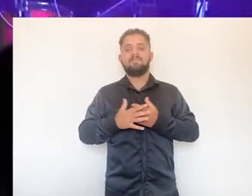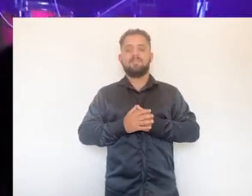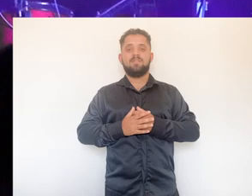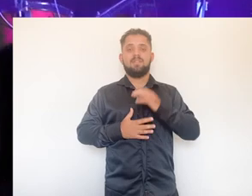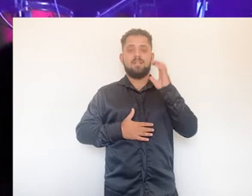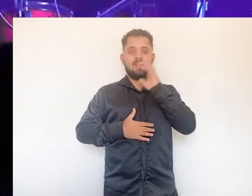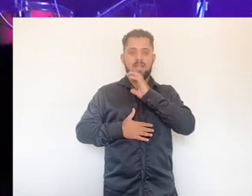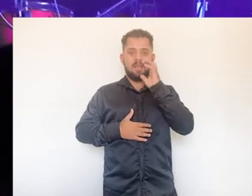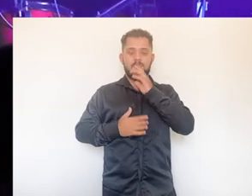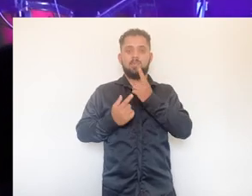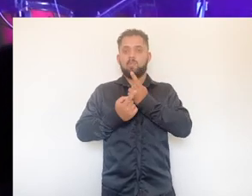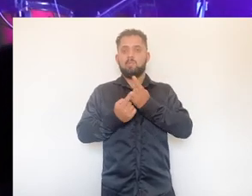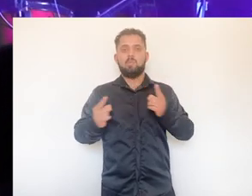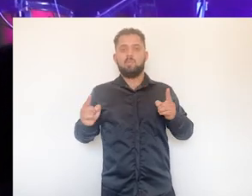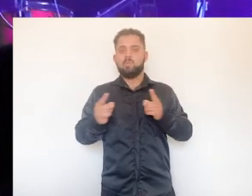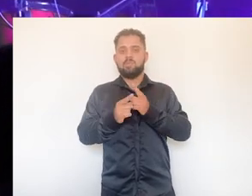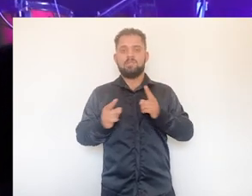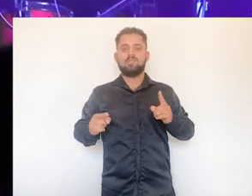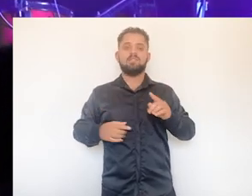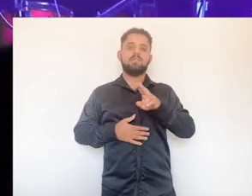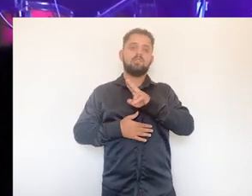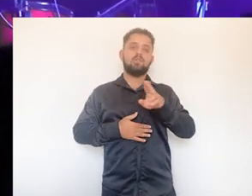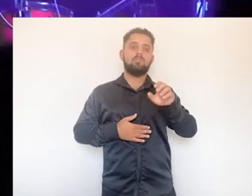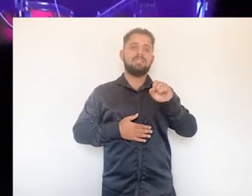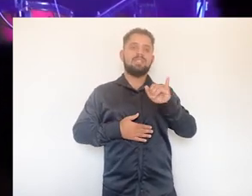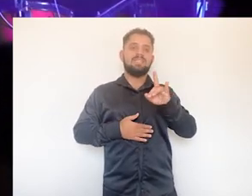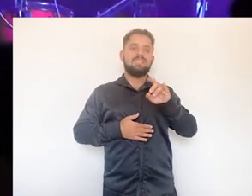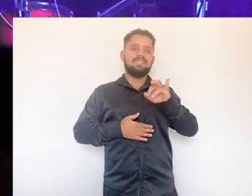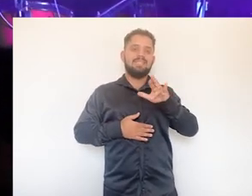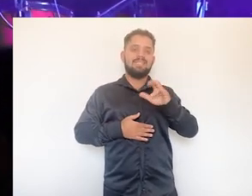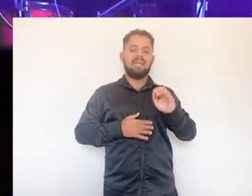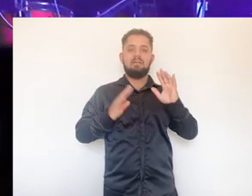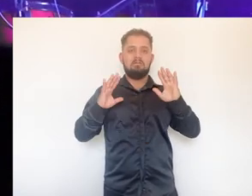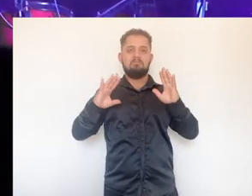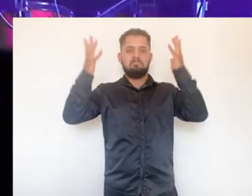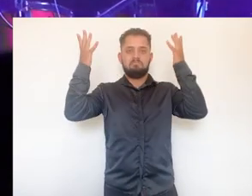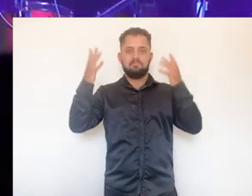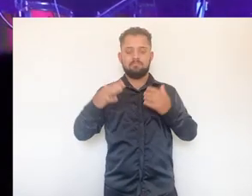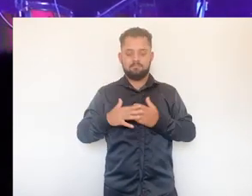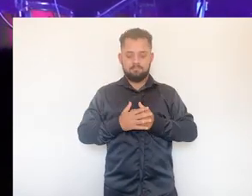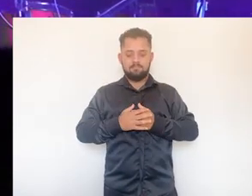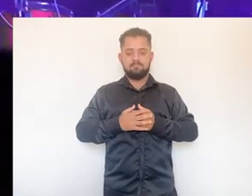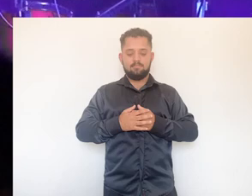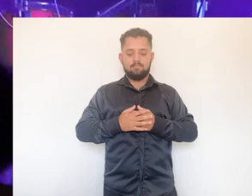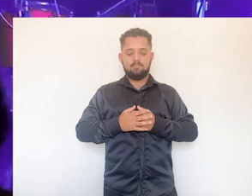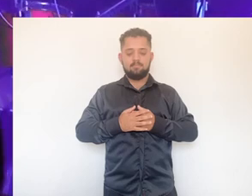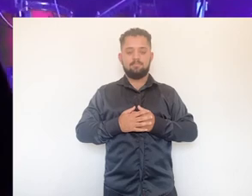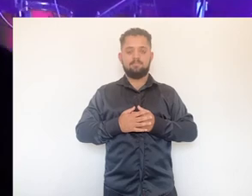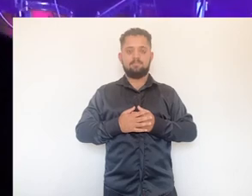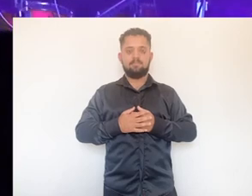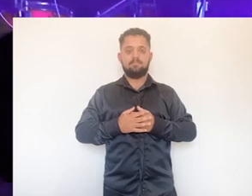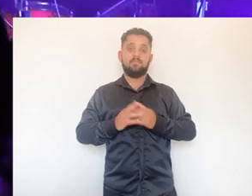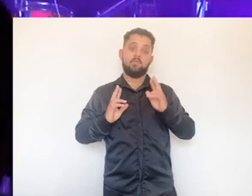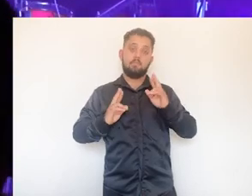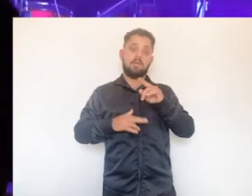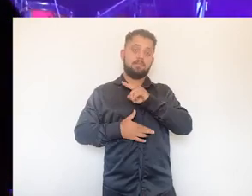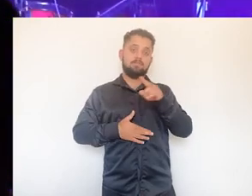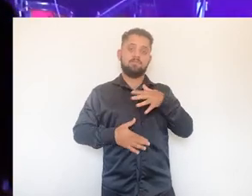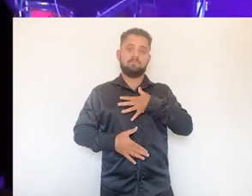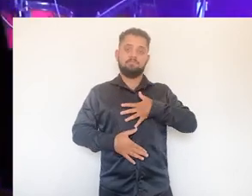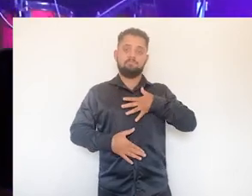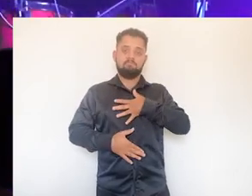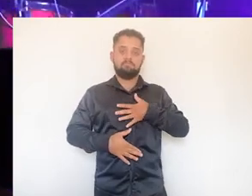Eu vou tocar aqui para vocês a saideira e, enfim, espero que vocês